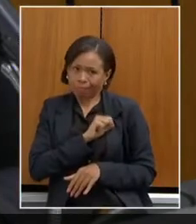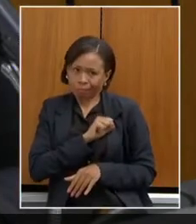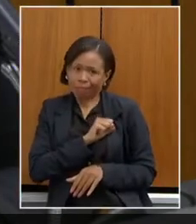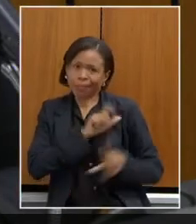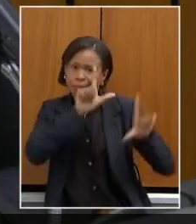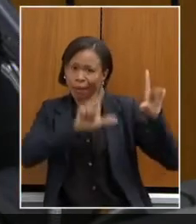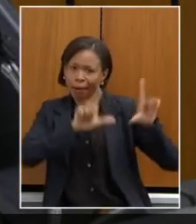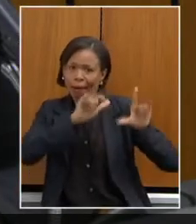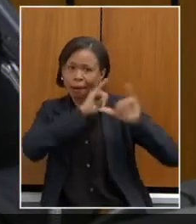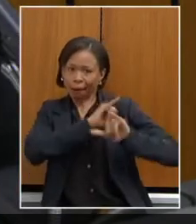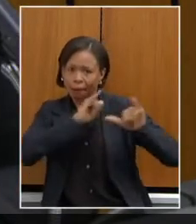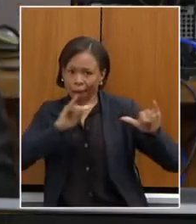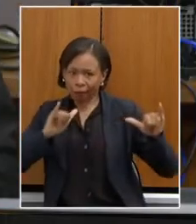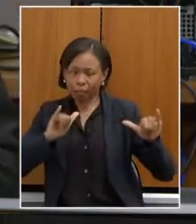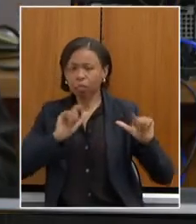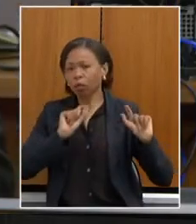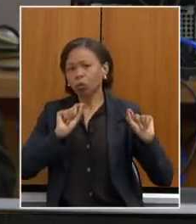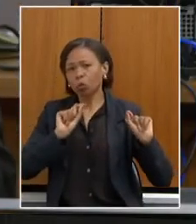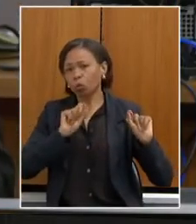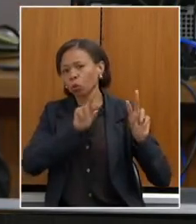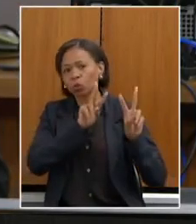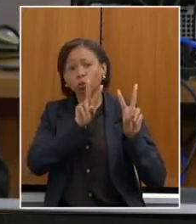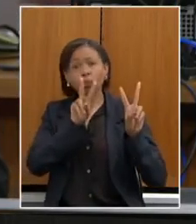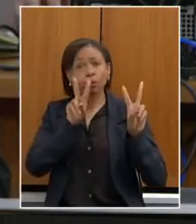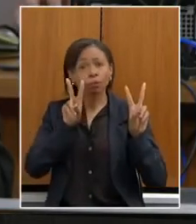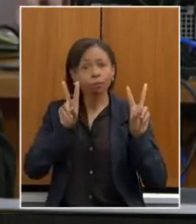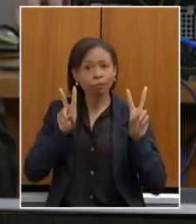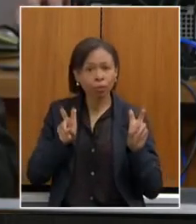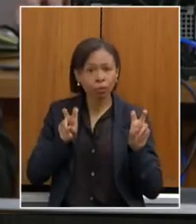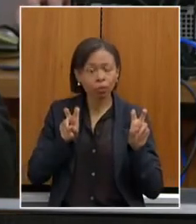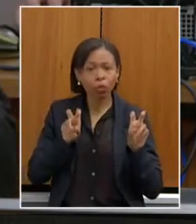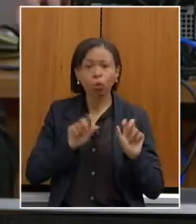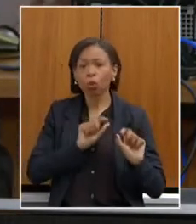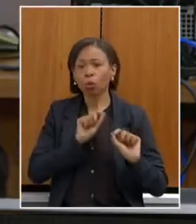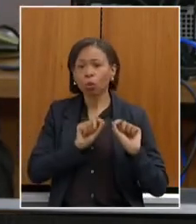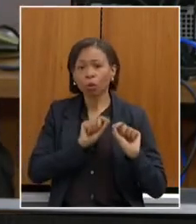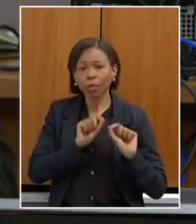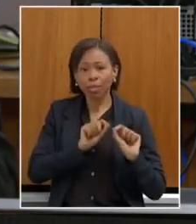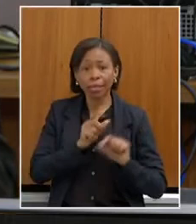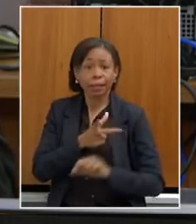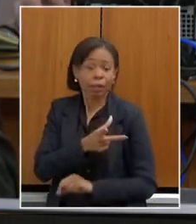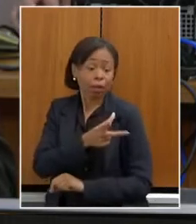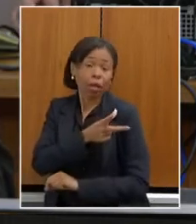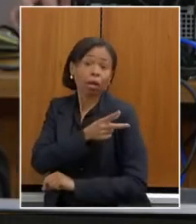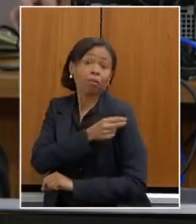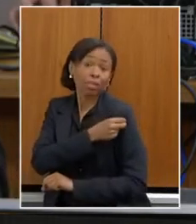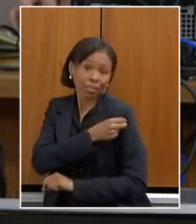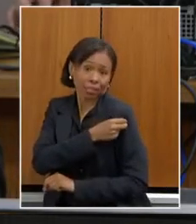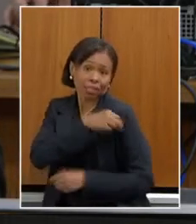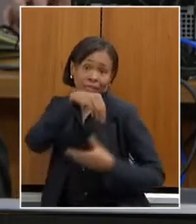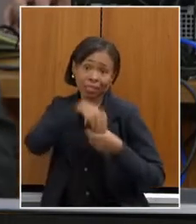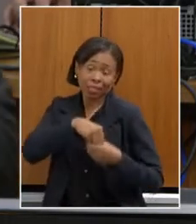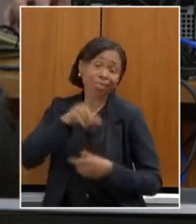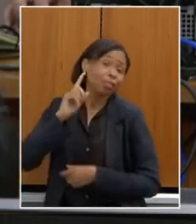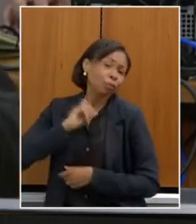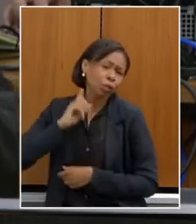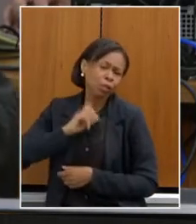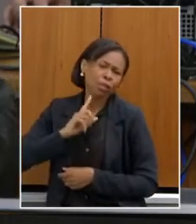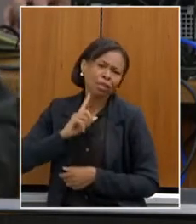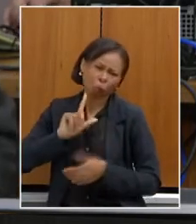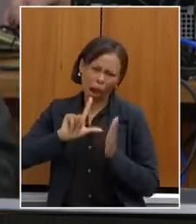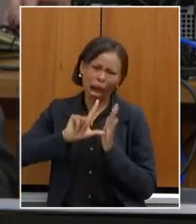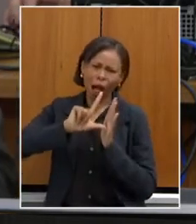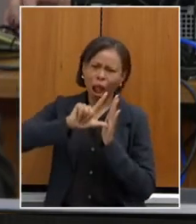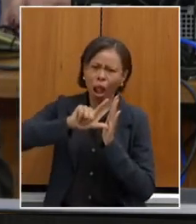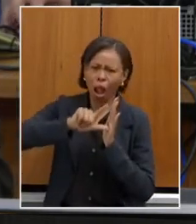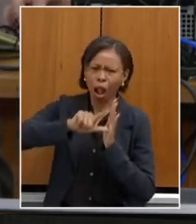e que trata justamente sobre a questão da vacinação no Estado de Minas Gerais sobre o atraso